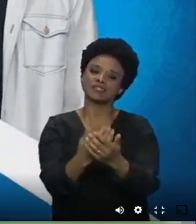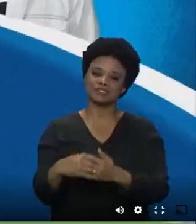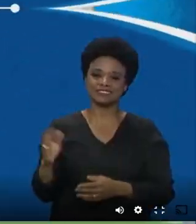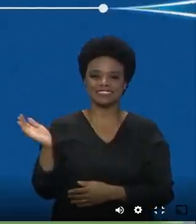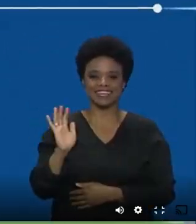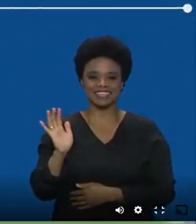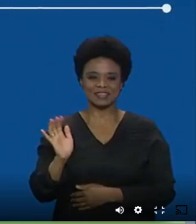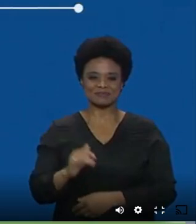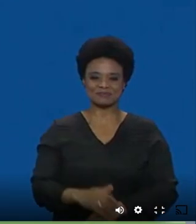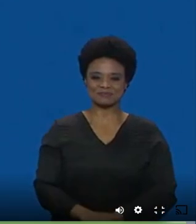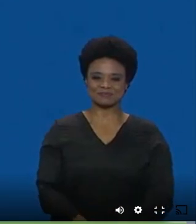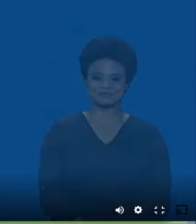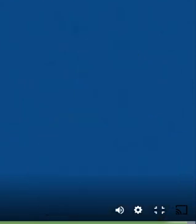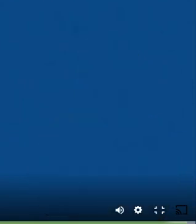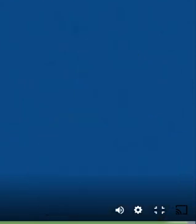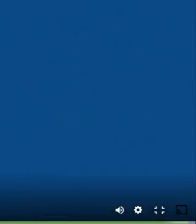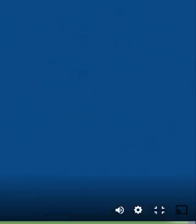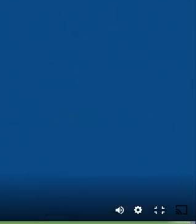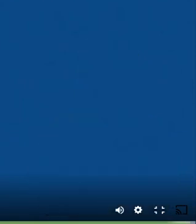próxima.